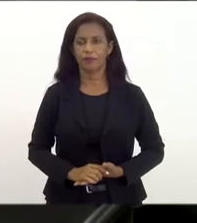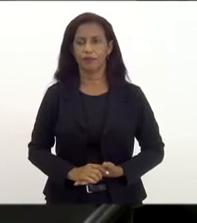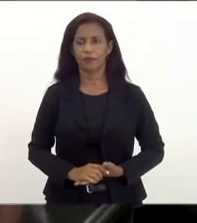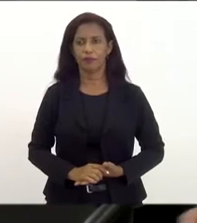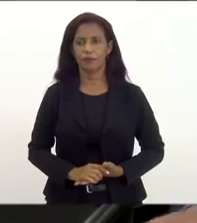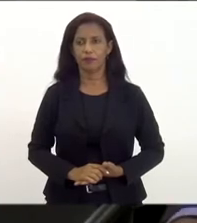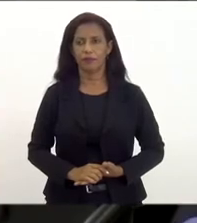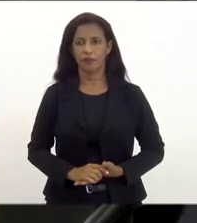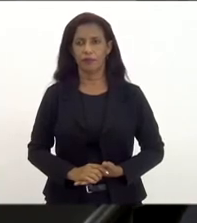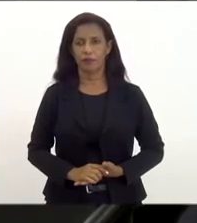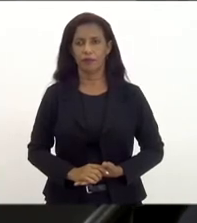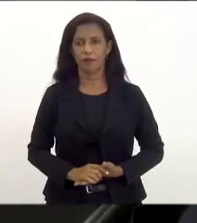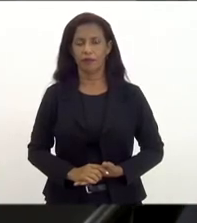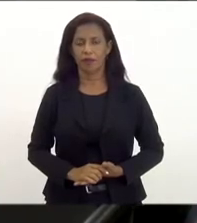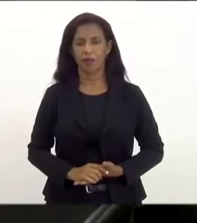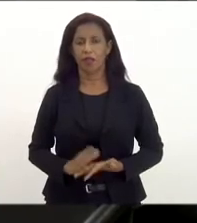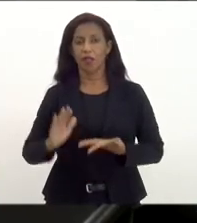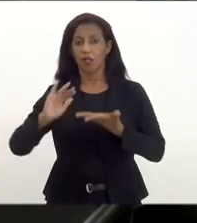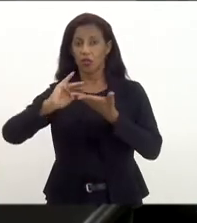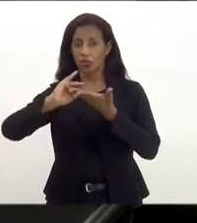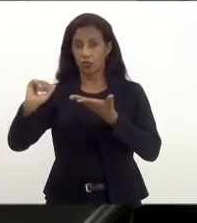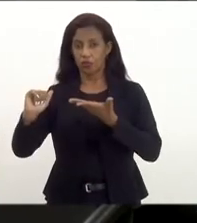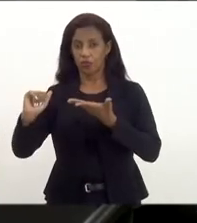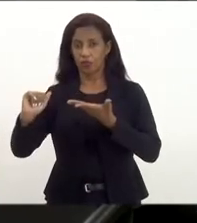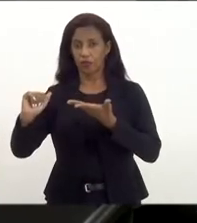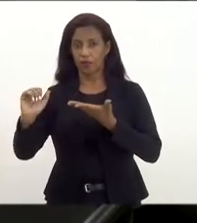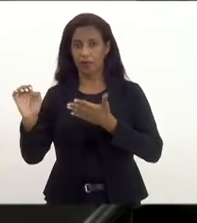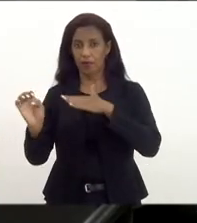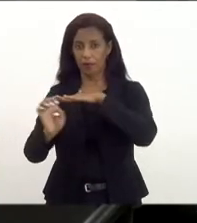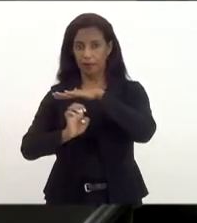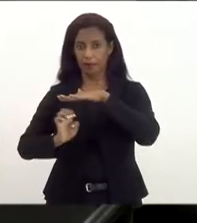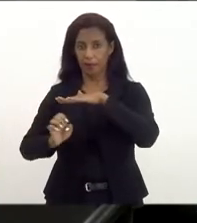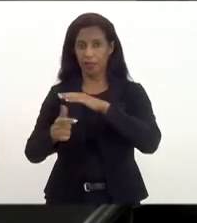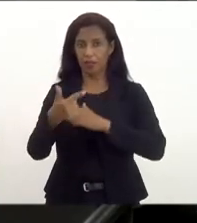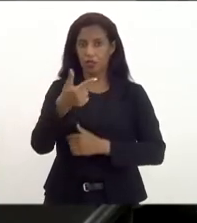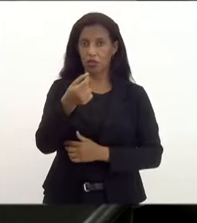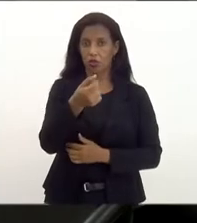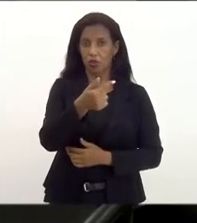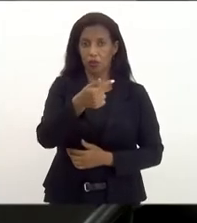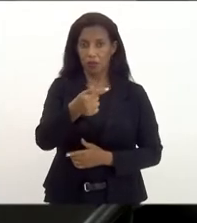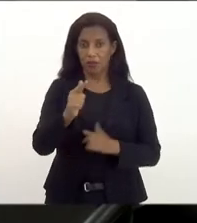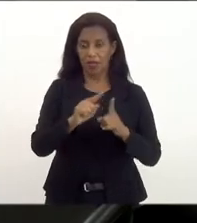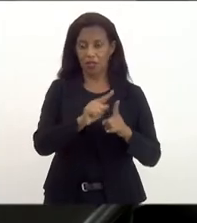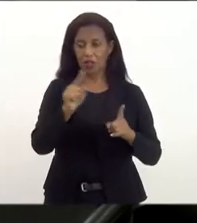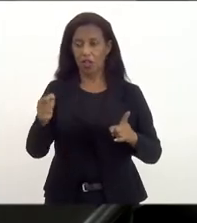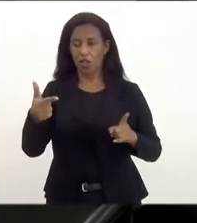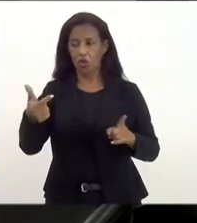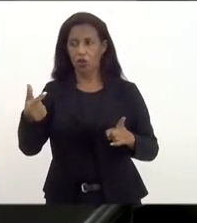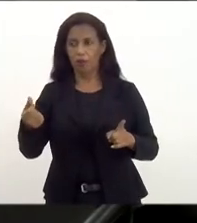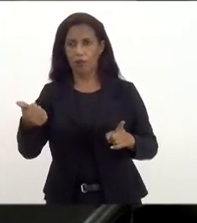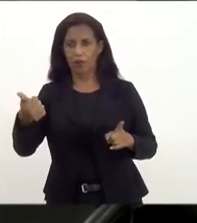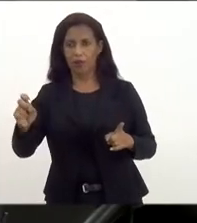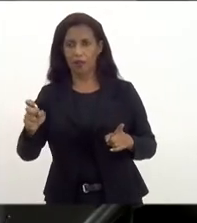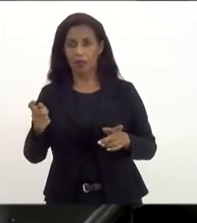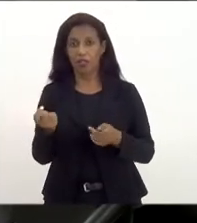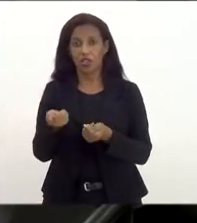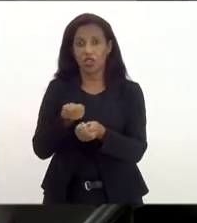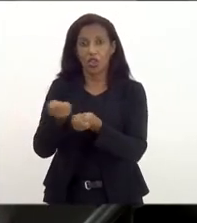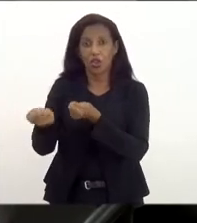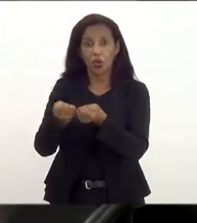ali distinguir a empresa de 2007 a 2015 a gente economizou